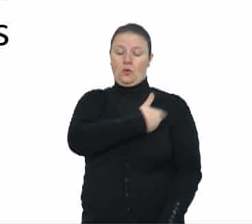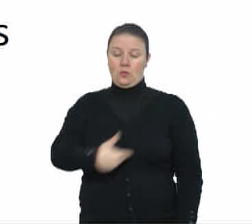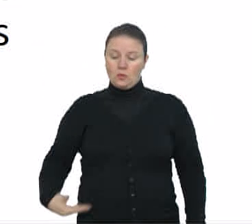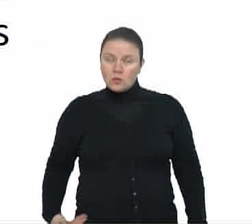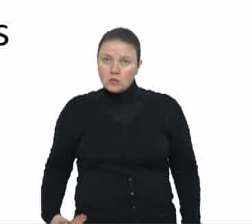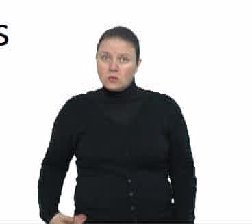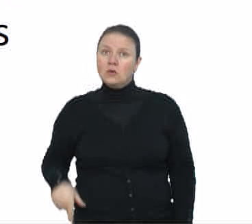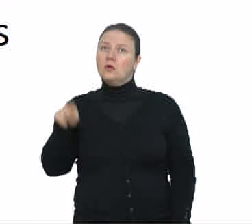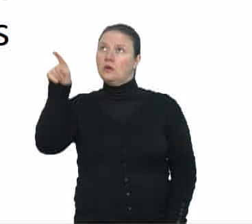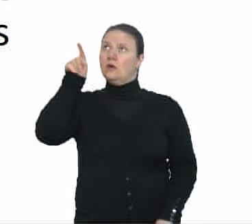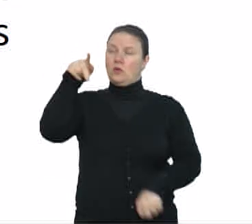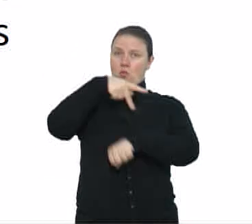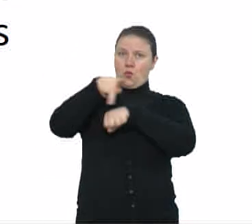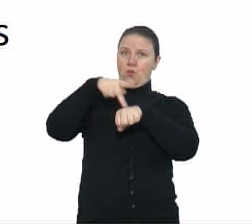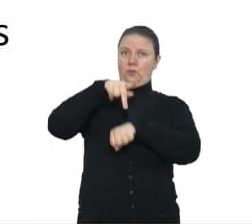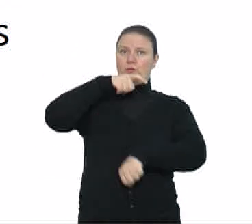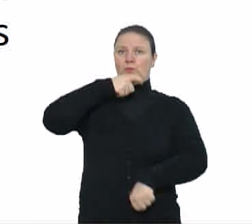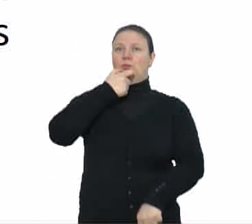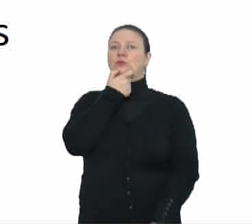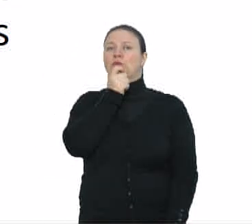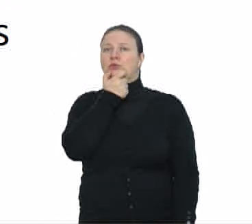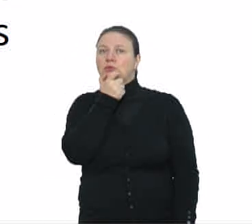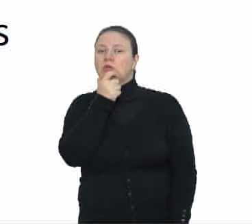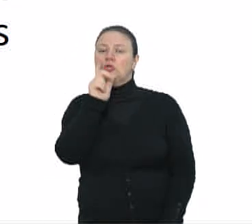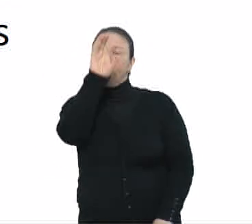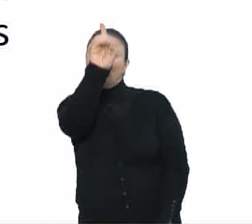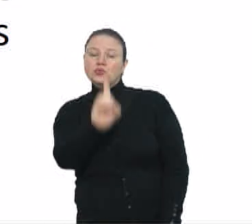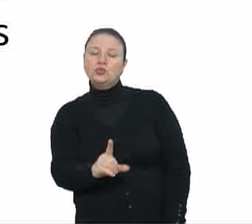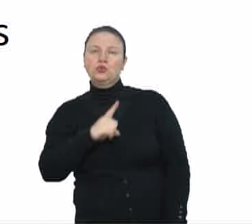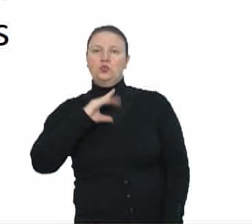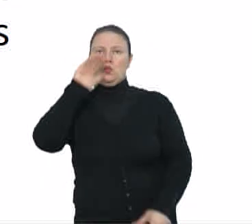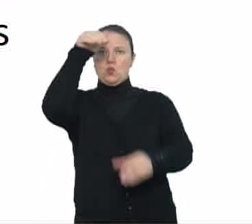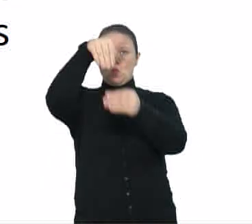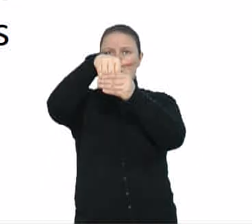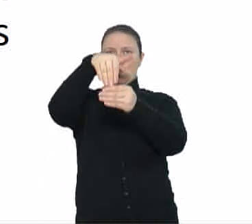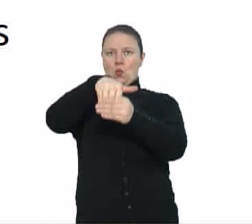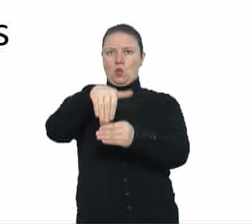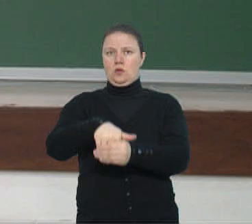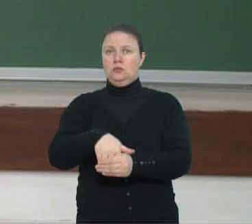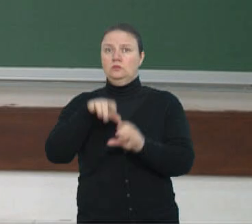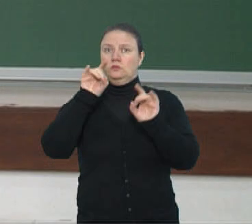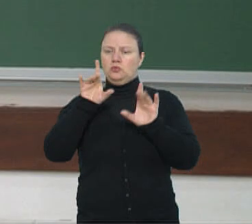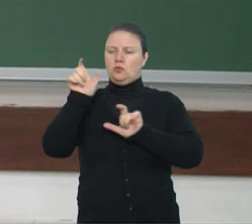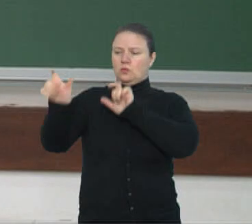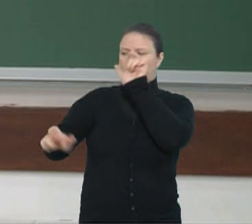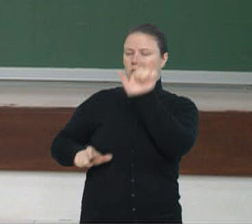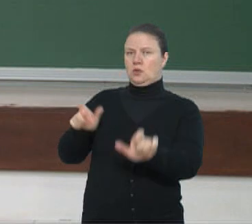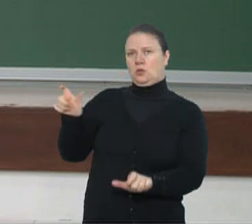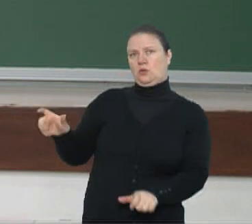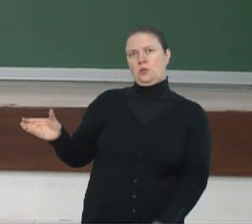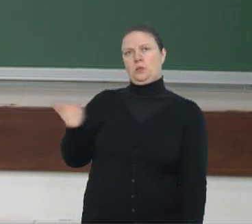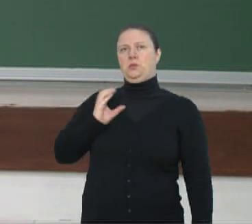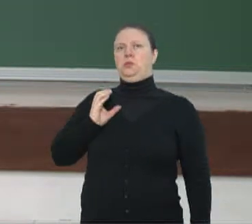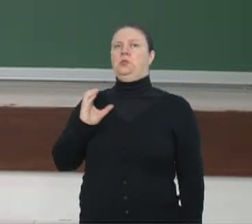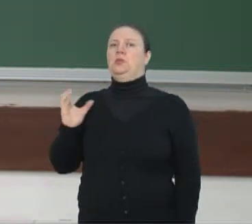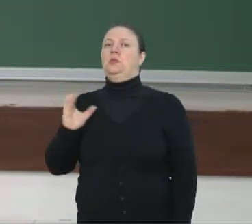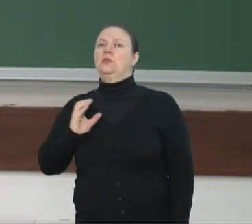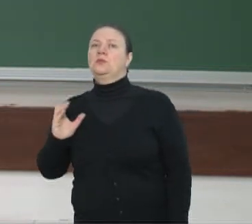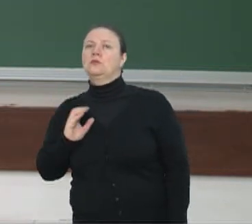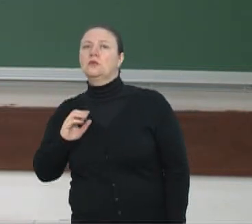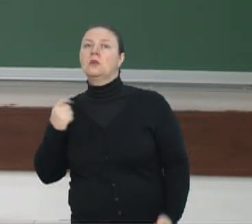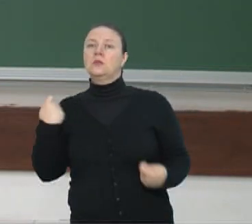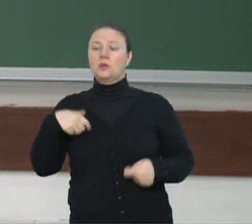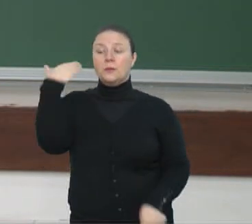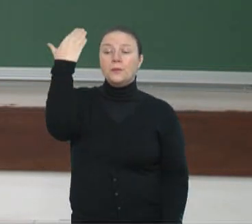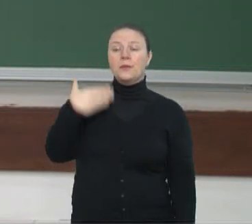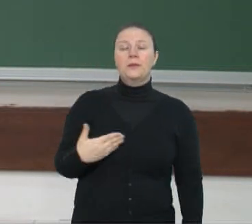parlamento da Inglaterra, quem possuía direito de votar eram pessoas que tinham dinheiro. O voto ele era censitário. Então você tinha que provar que você